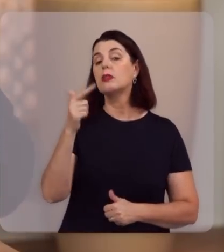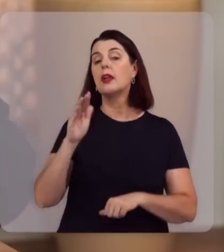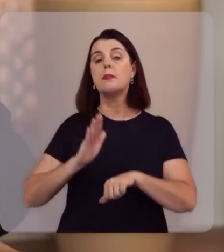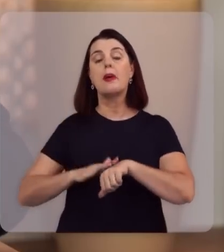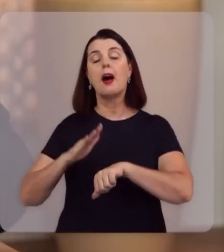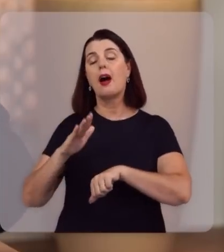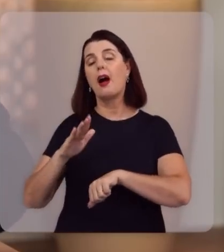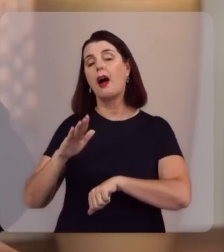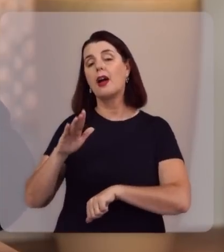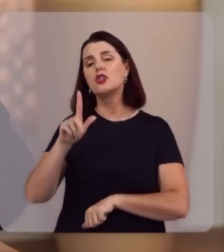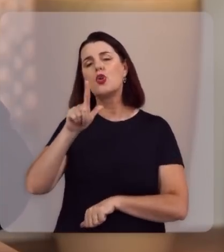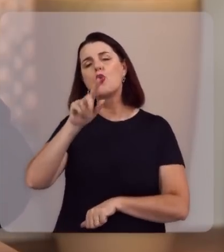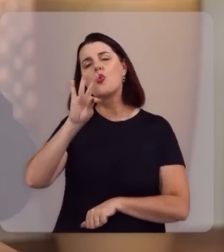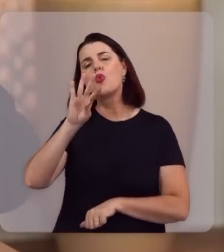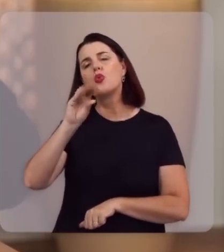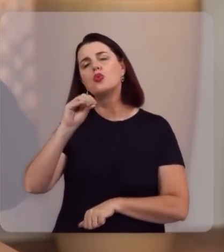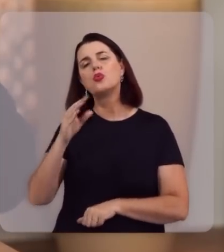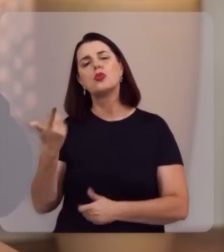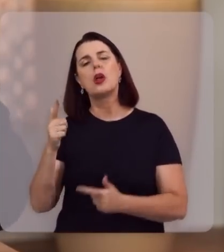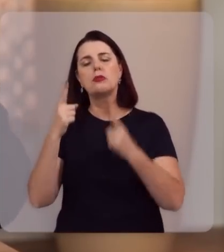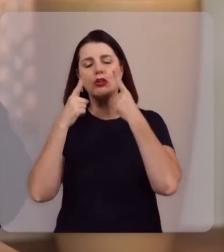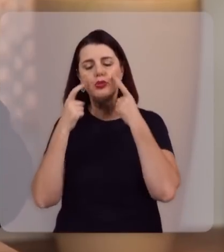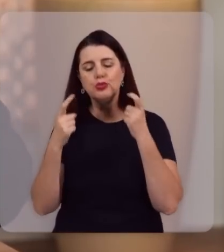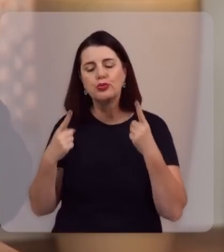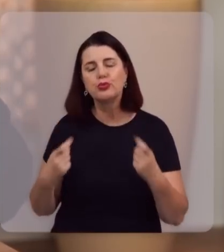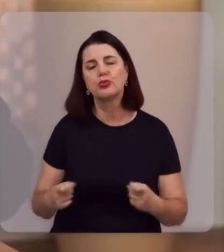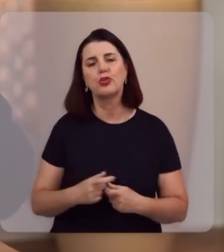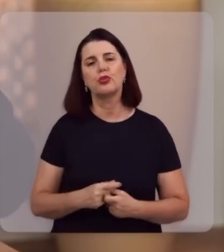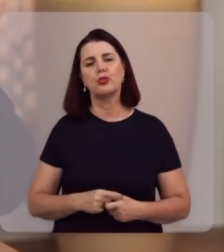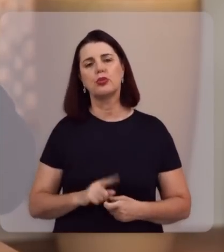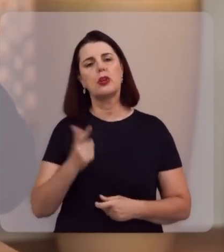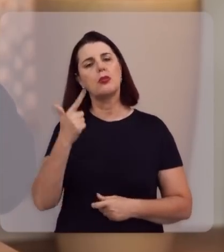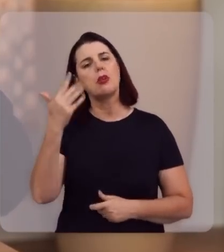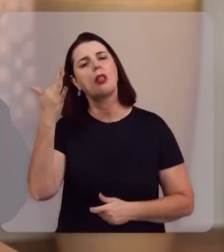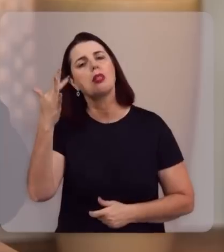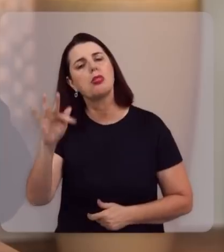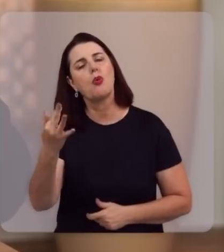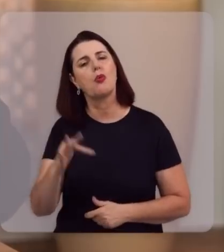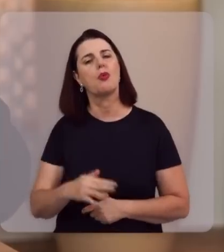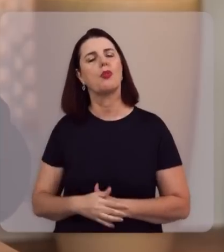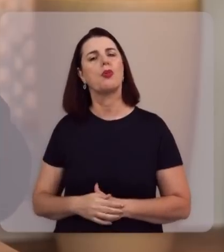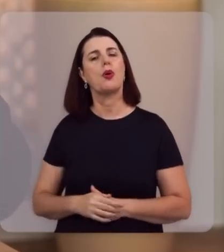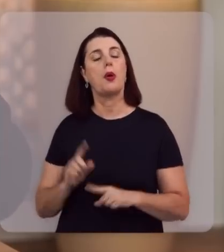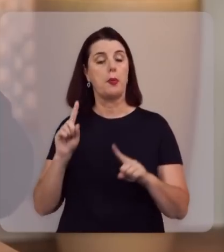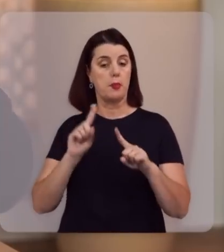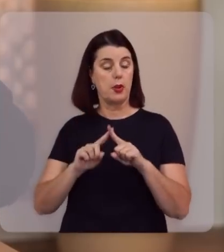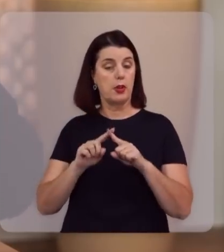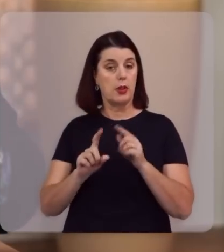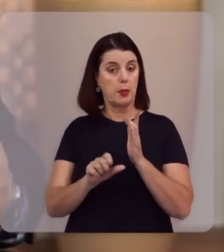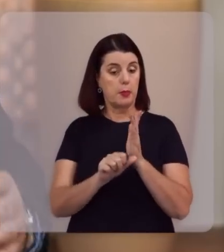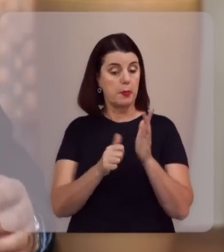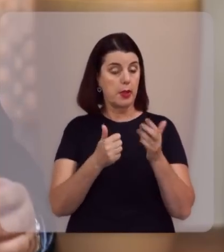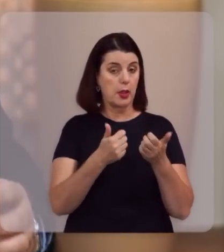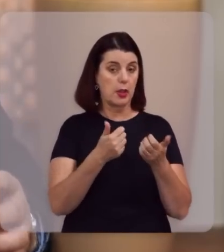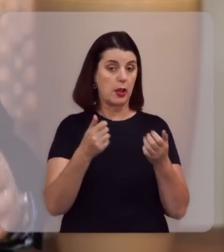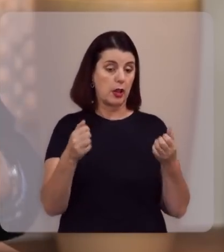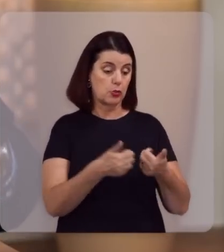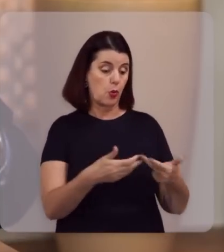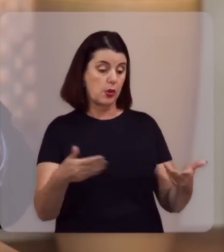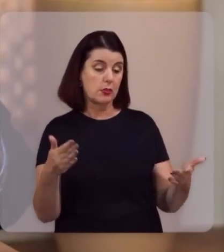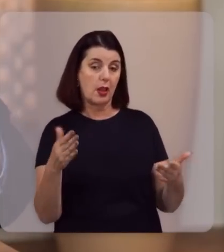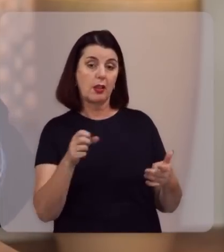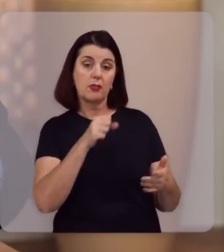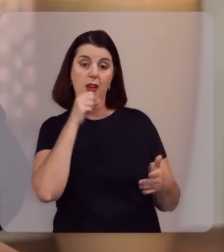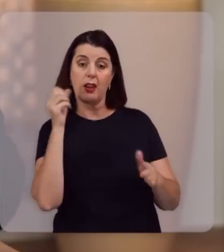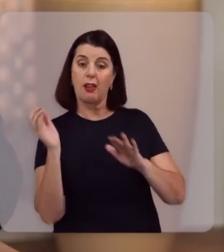haverá luto, que não haverá pranto, que não haverá dor, porque as primeiras coisas passaram. A Bíblia